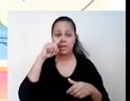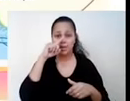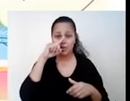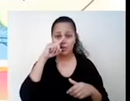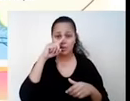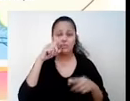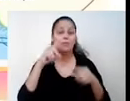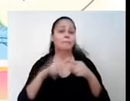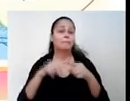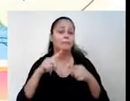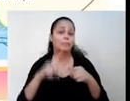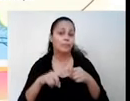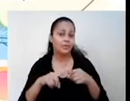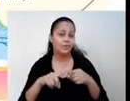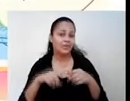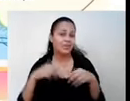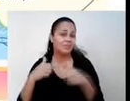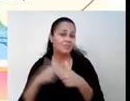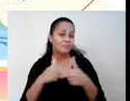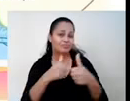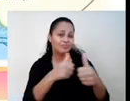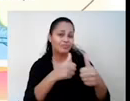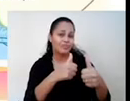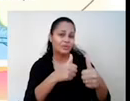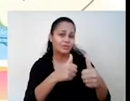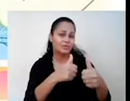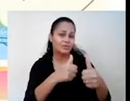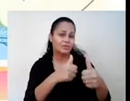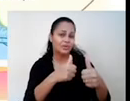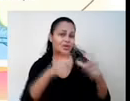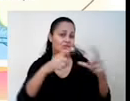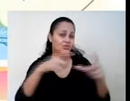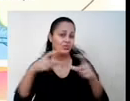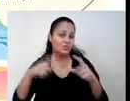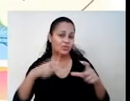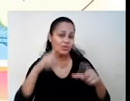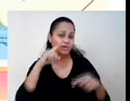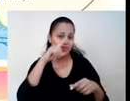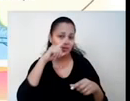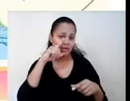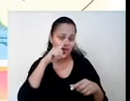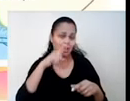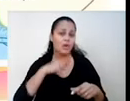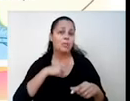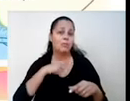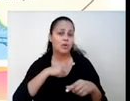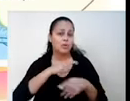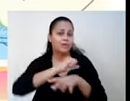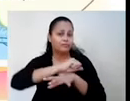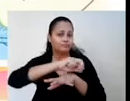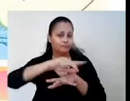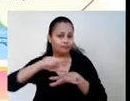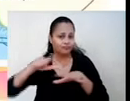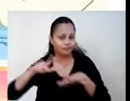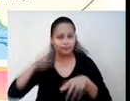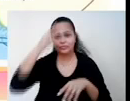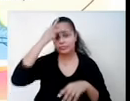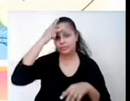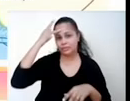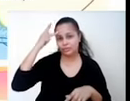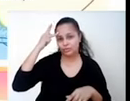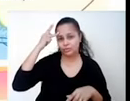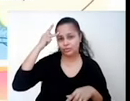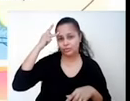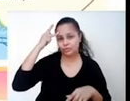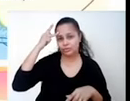arriscados. Por que eles percorriam esses mais arriscados? Porque eles estavam em um número maior de